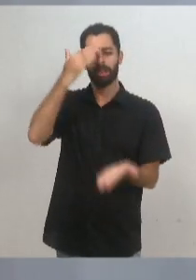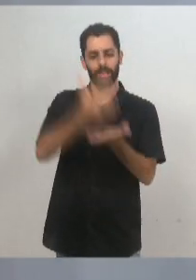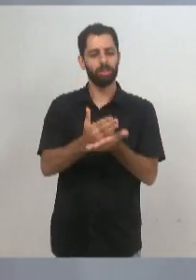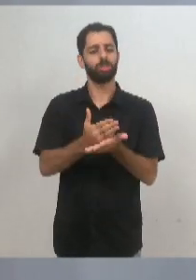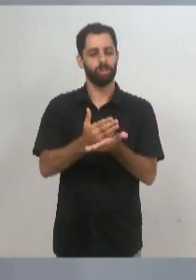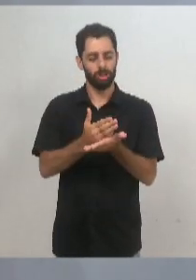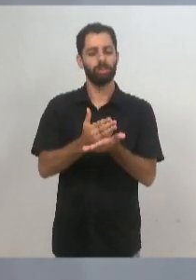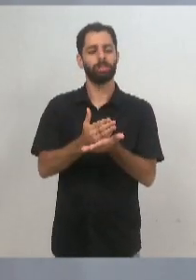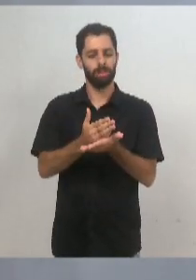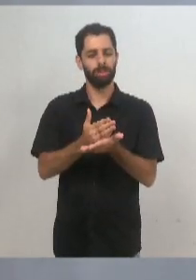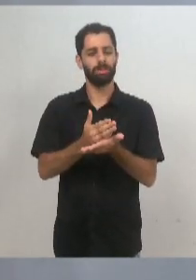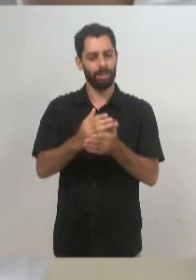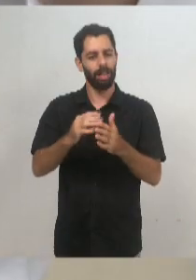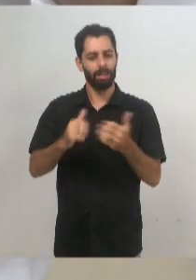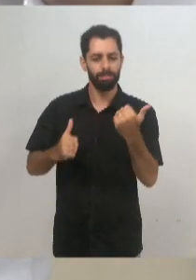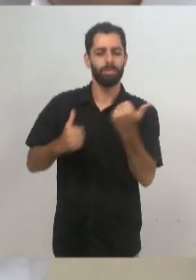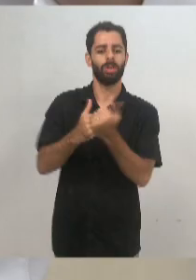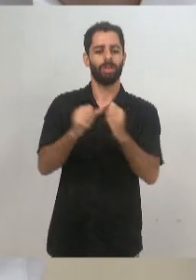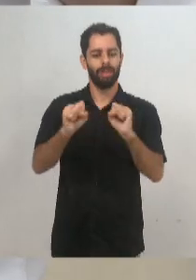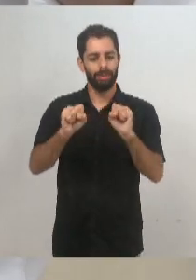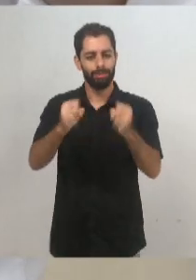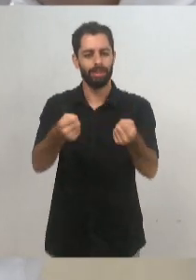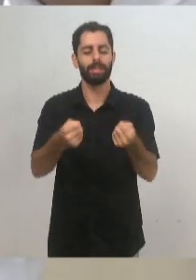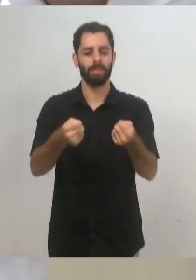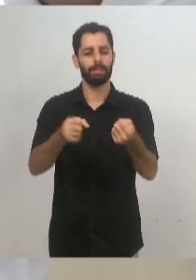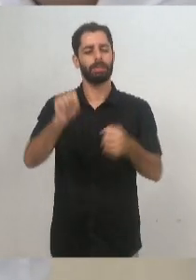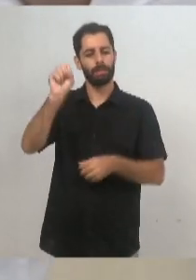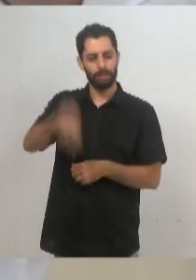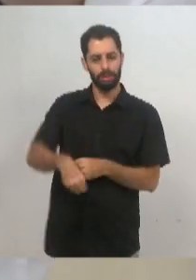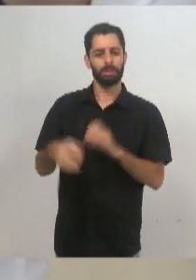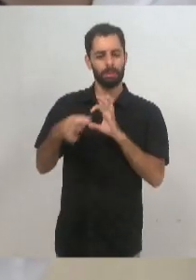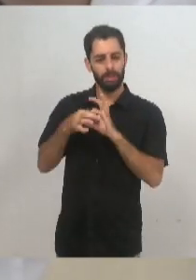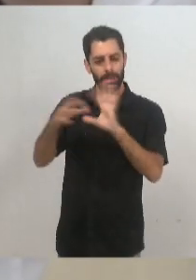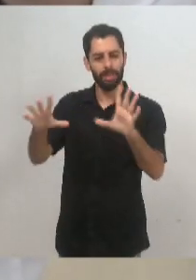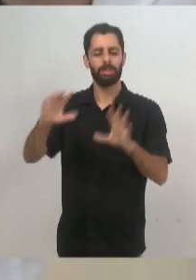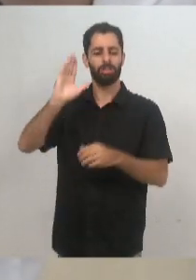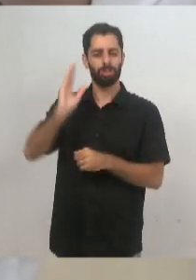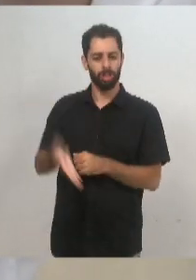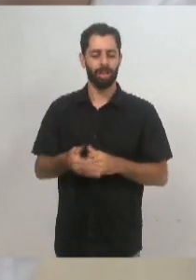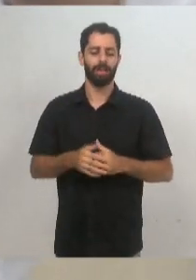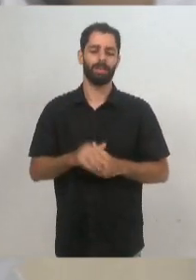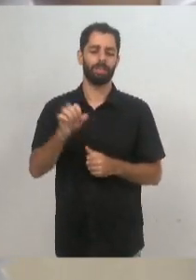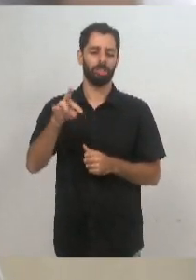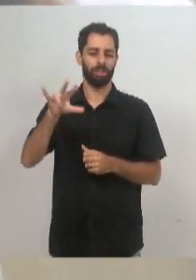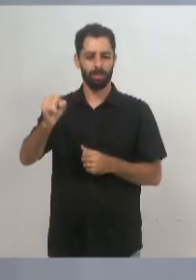acredita e defende, sim, a anistia já. Muito obrigado, presidente.